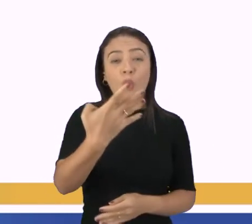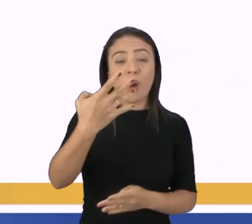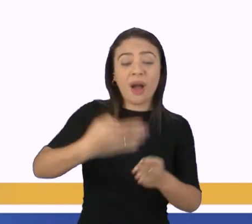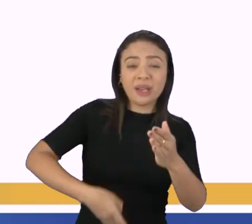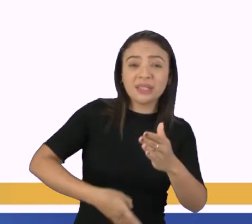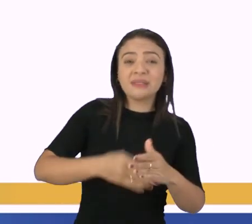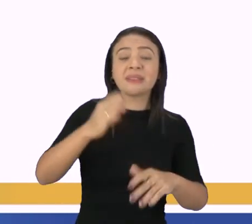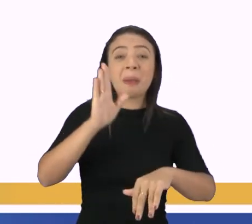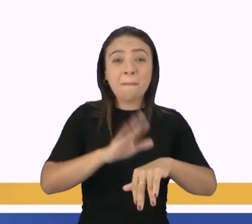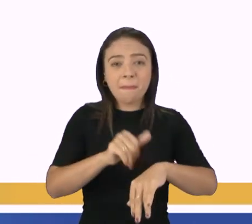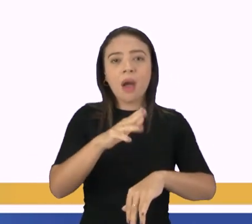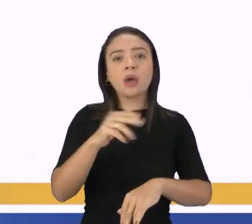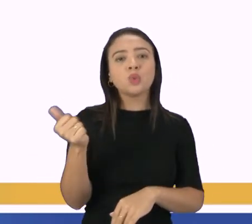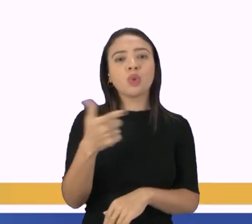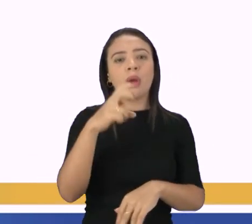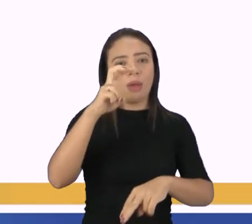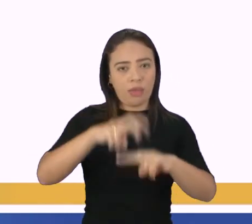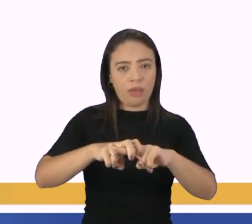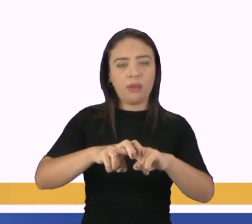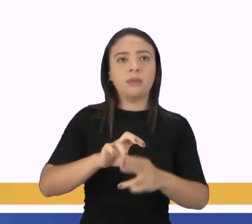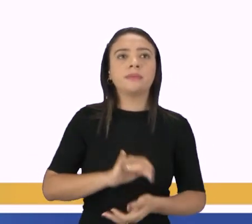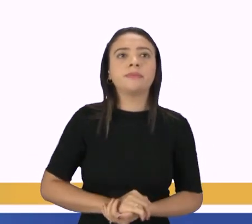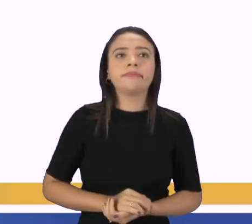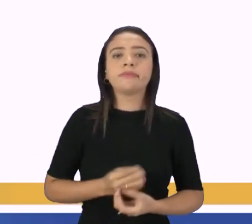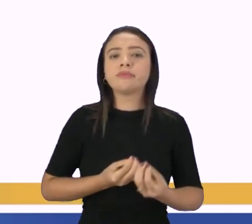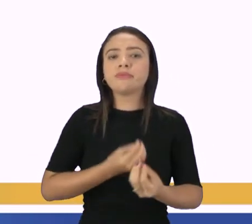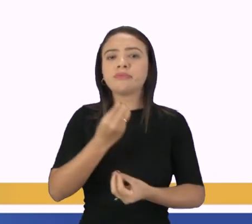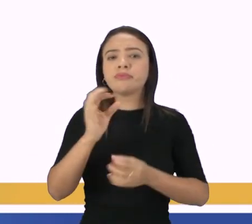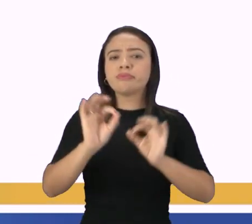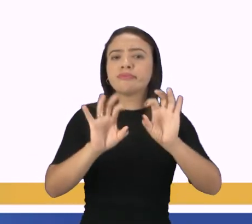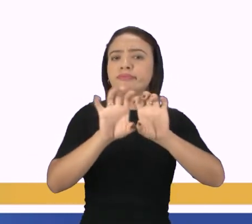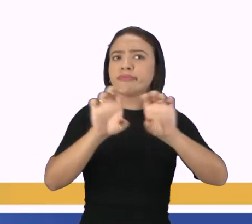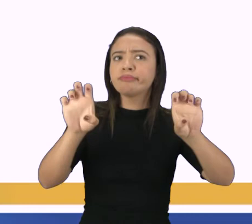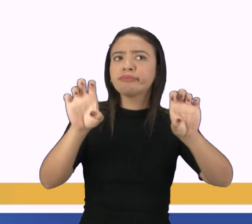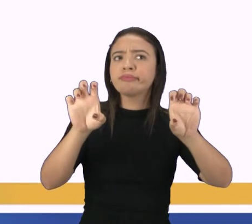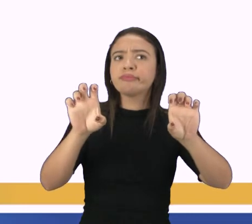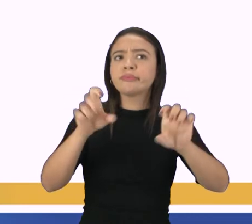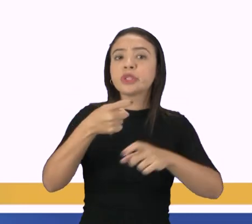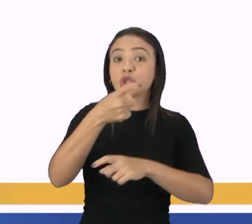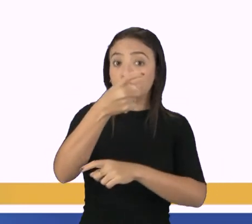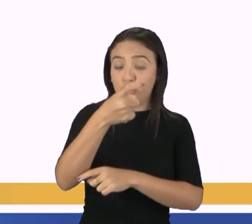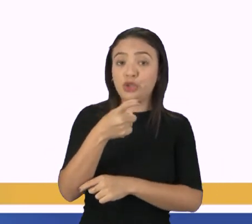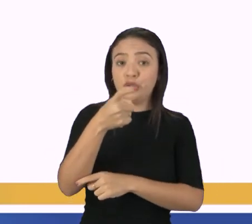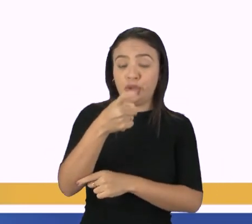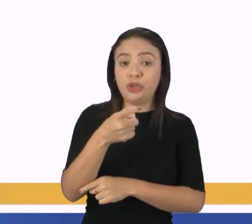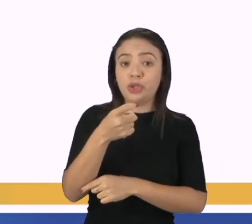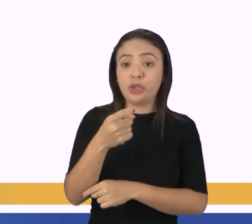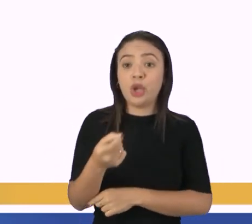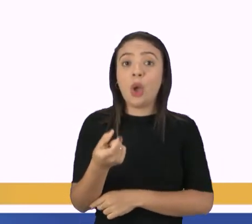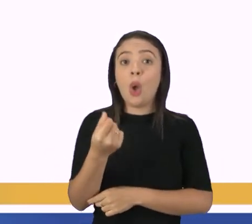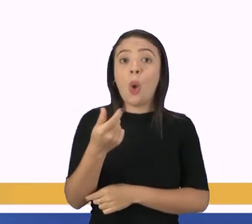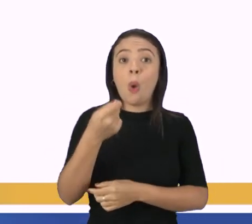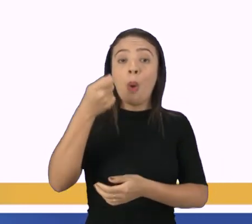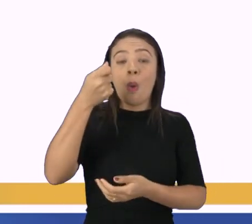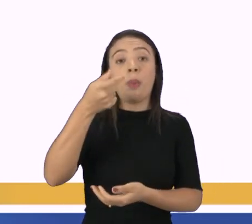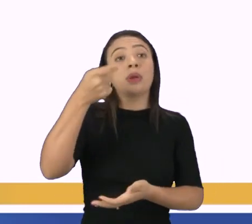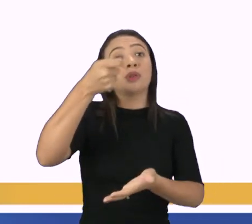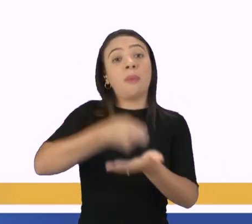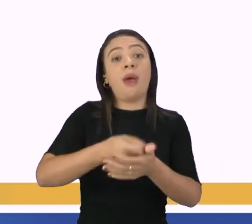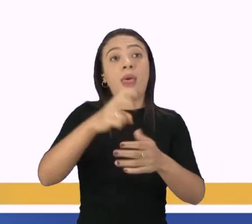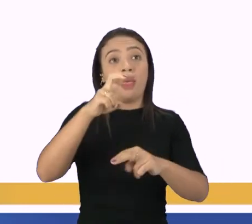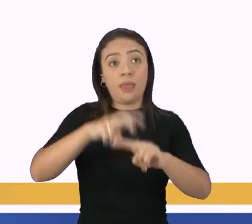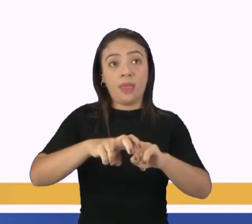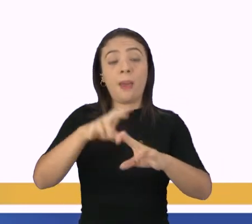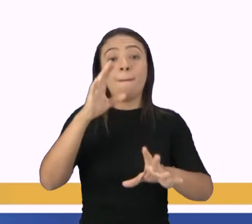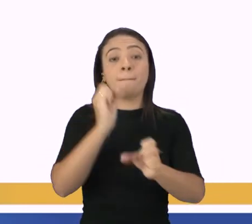custa 4x. Aí a minha equação vai ficar como? X, que é o preço da cadeira, mais 4x, que é o preço